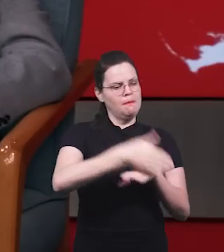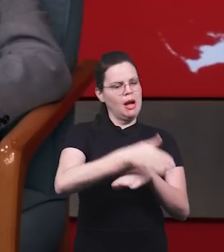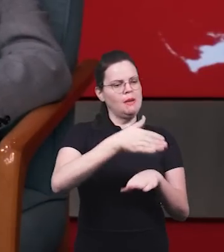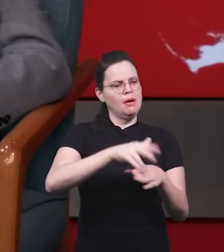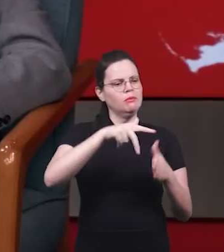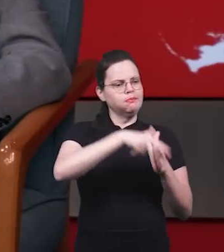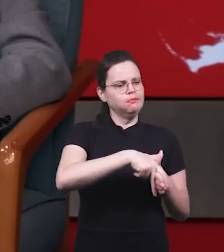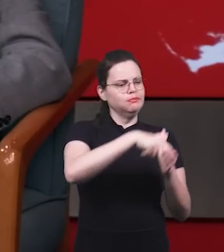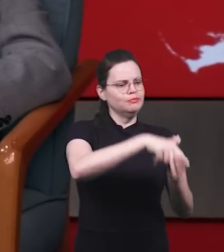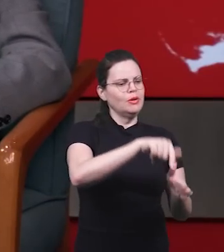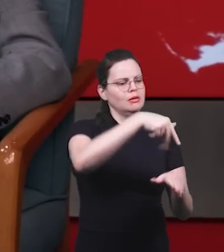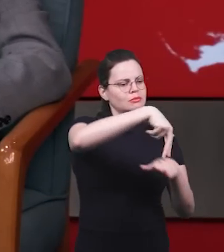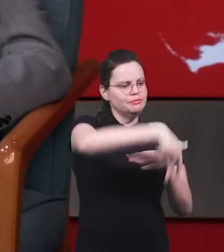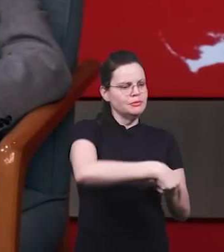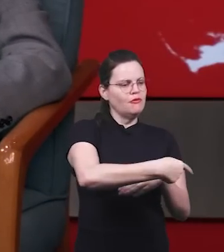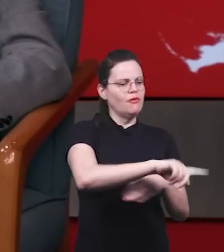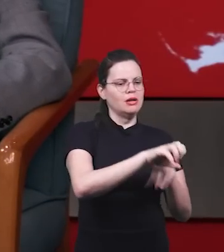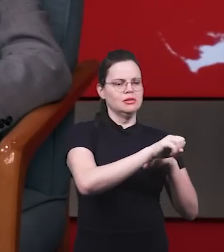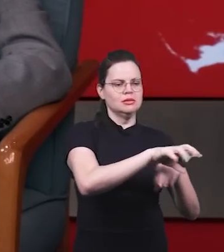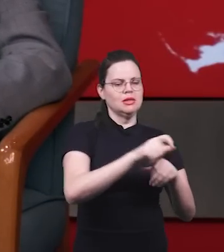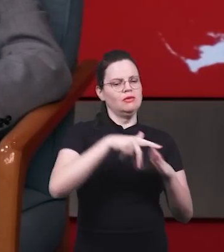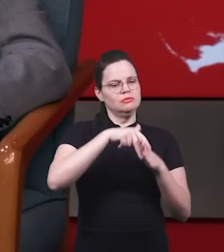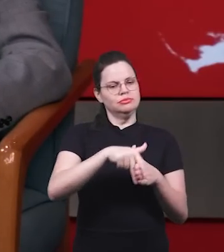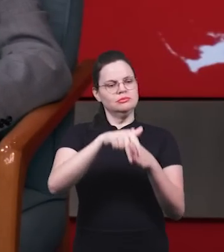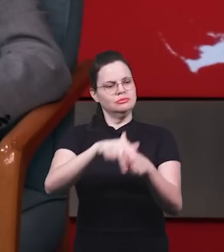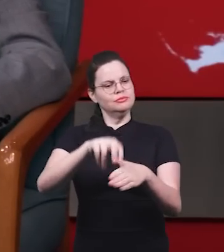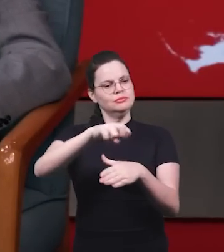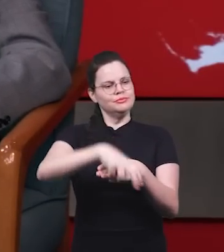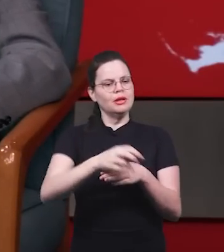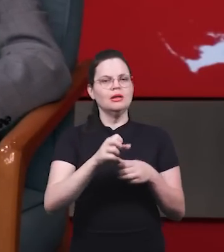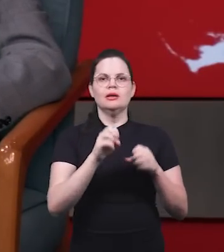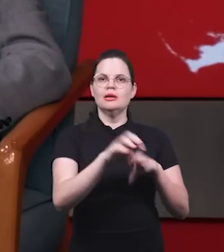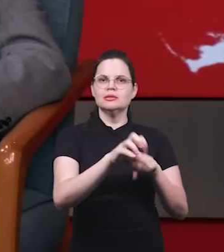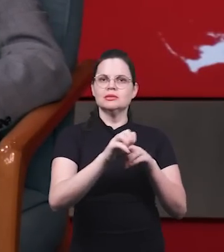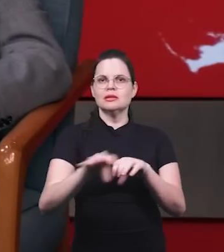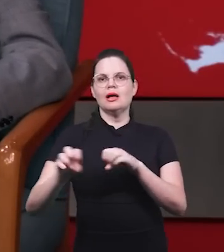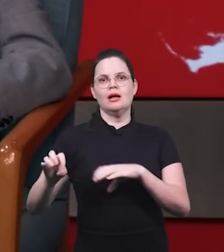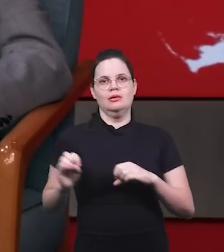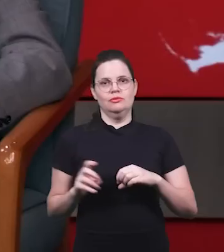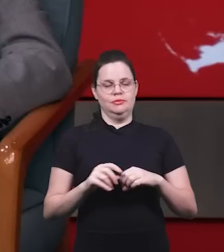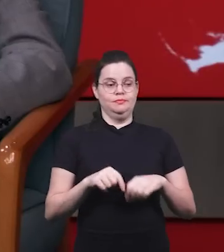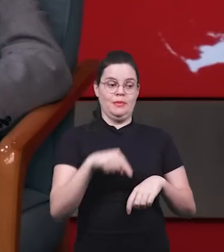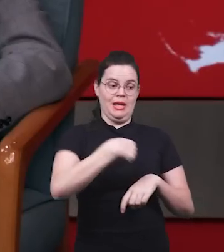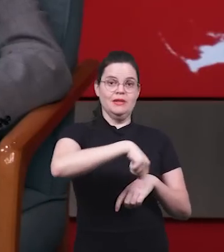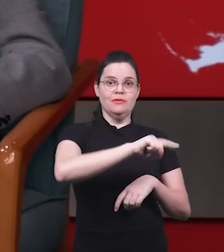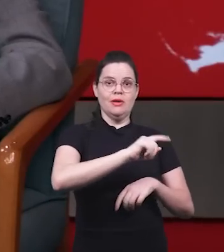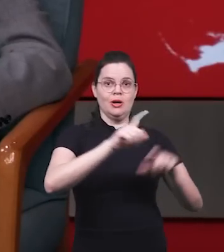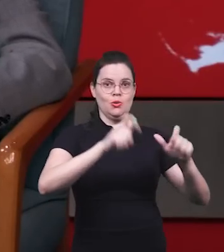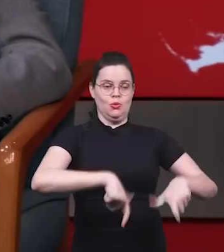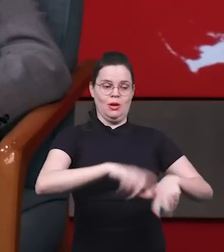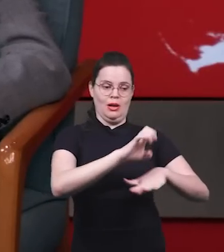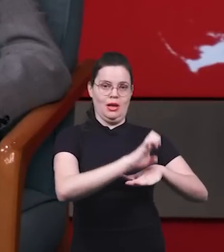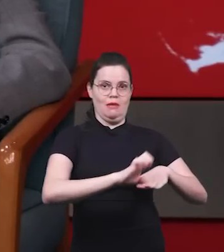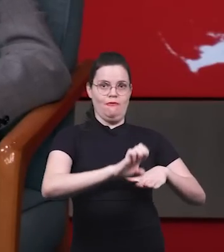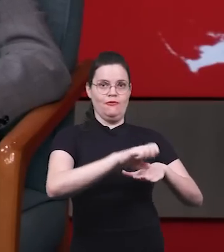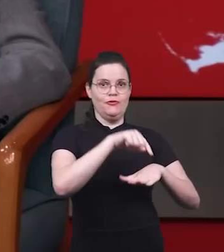ensinava, era uma participação importante dele nisso. Ele passa por